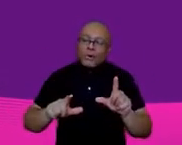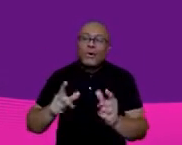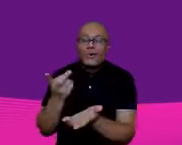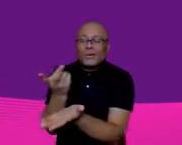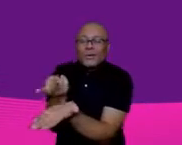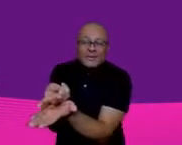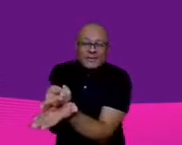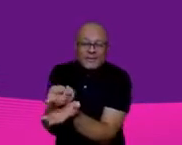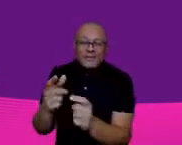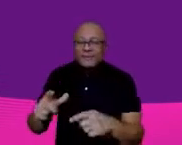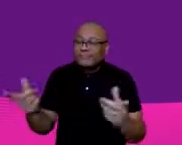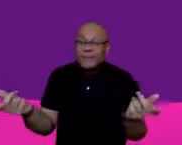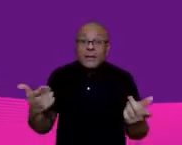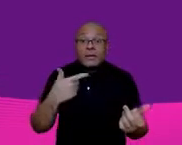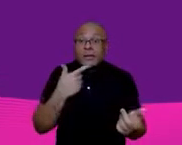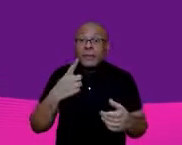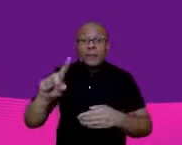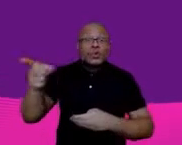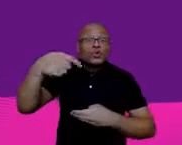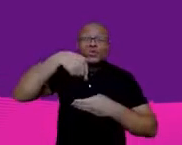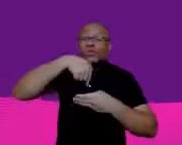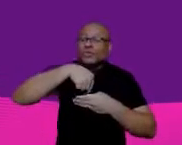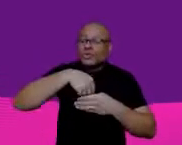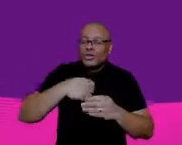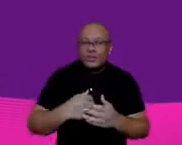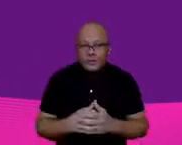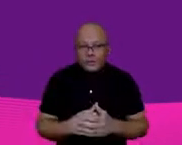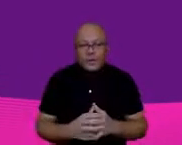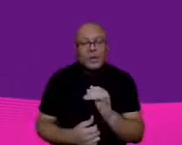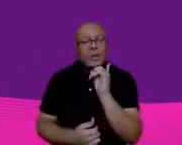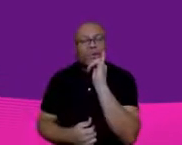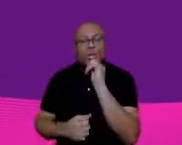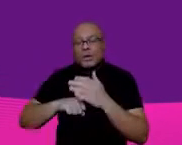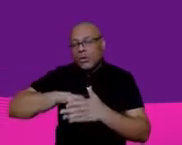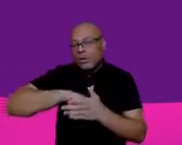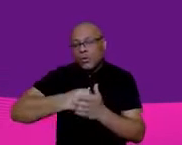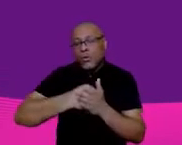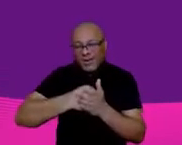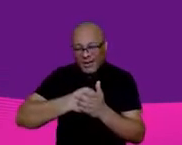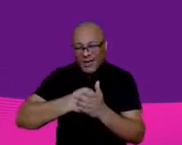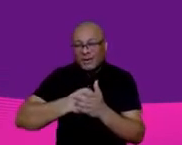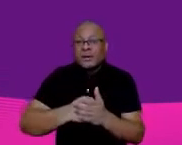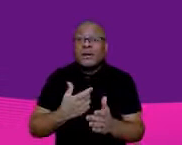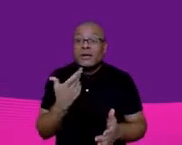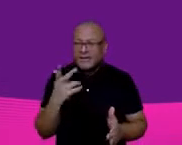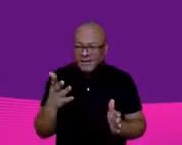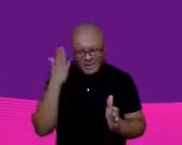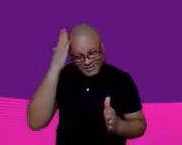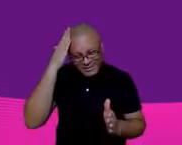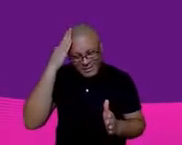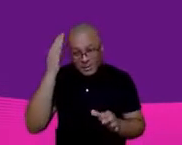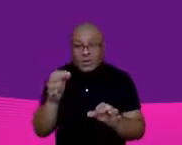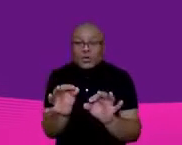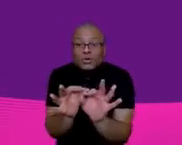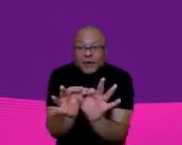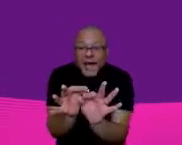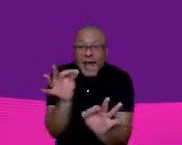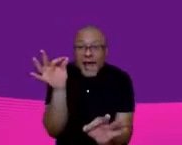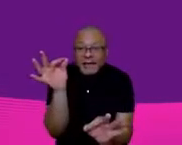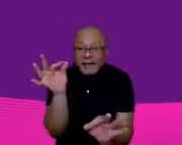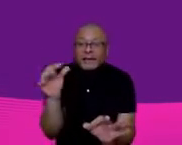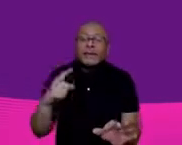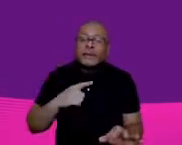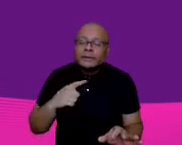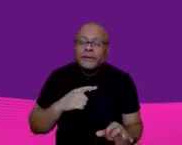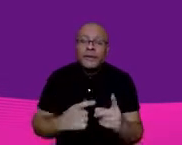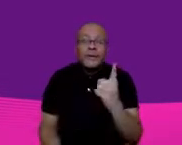parte muito subjetiva. Por exemplo, o bloqueio não guiado. Quando a gente vai fazer um bloqueio não guiado de uma haste, tem cirurgião que demora 10 minutos